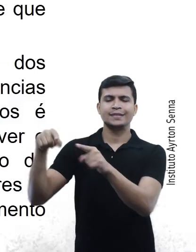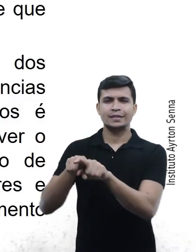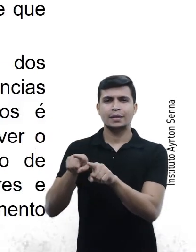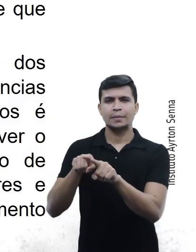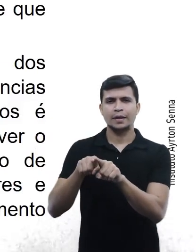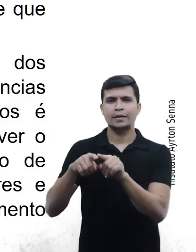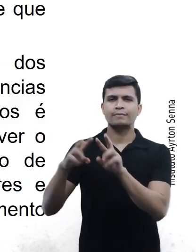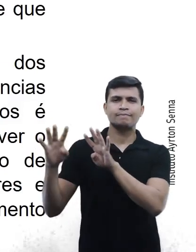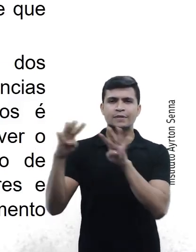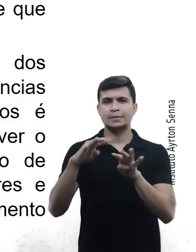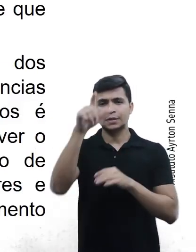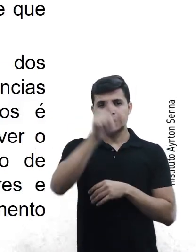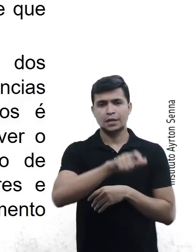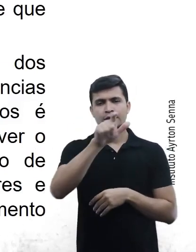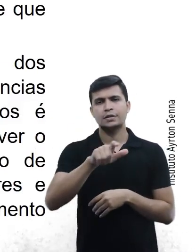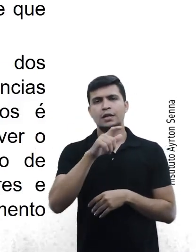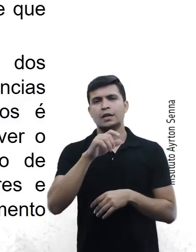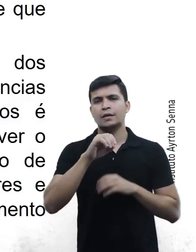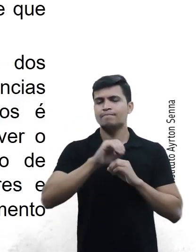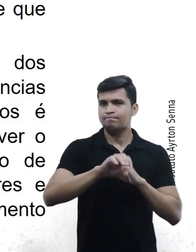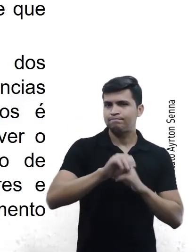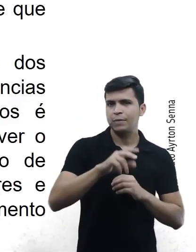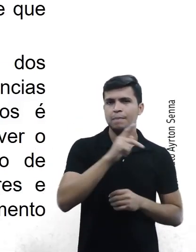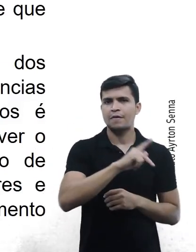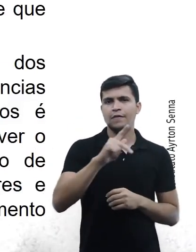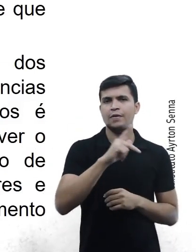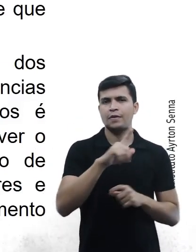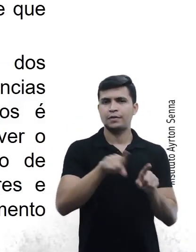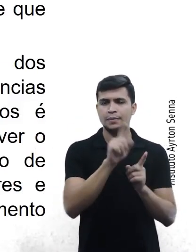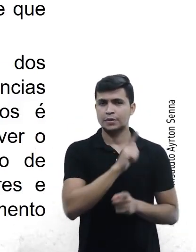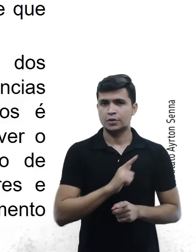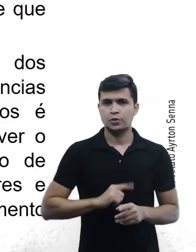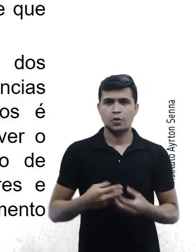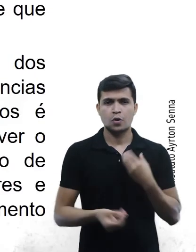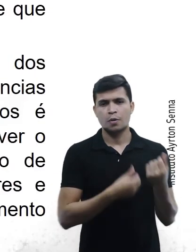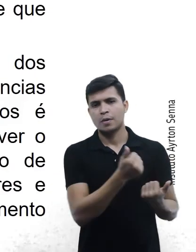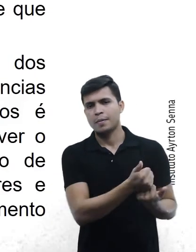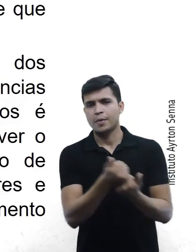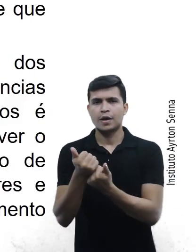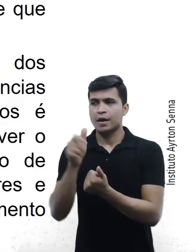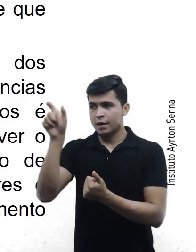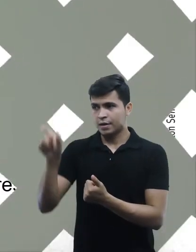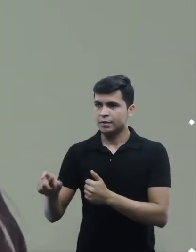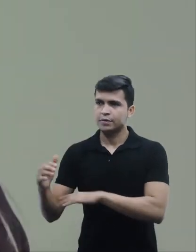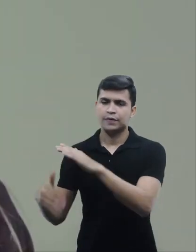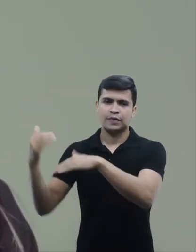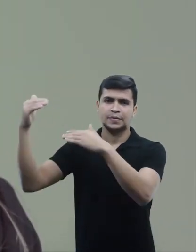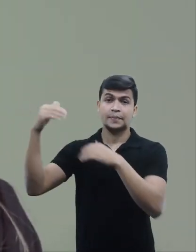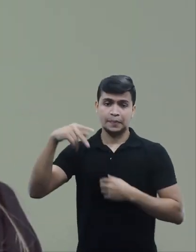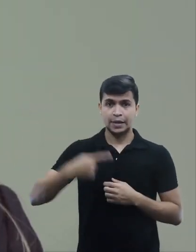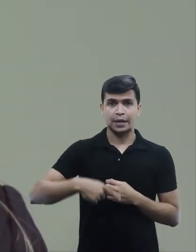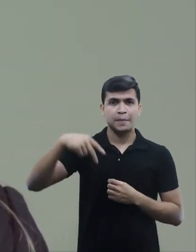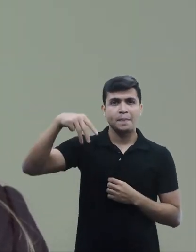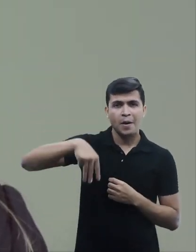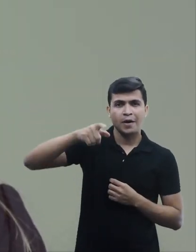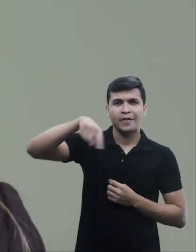dar visibilidade a educadores e gestores escolares sobre como apoiá-lo em seu desenvolvimento pleno. Neste